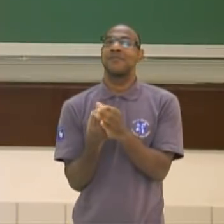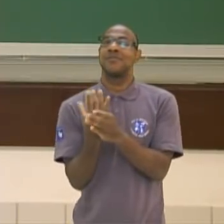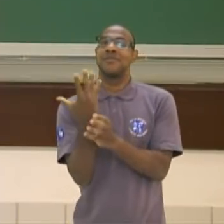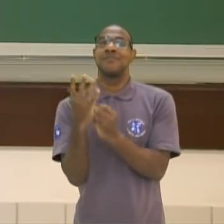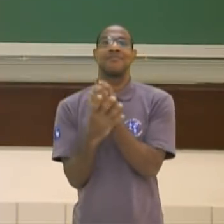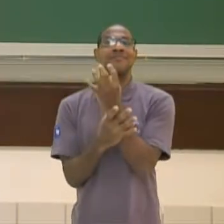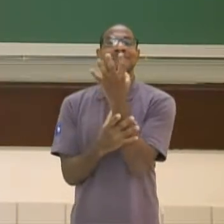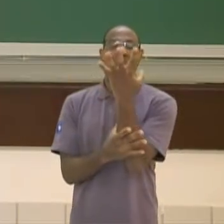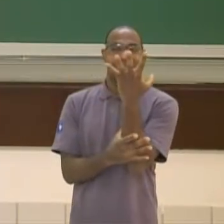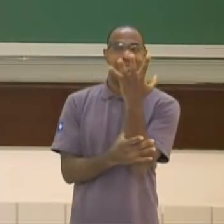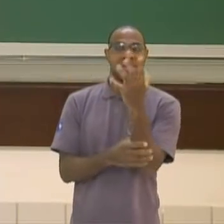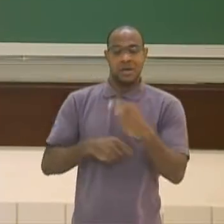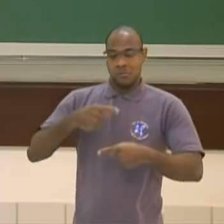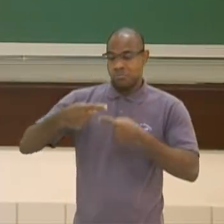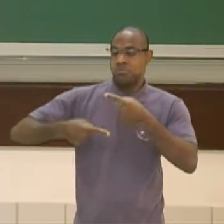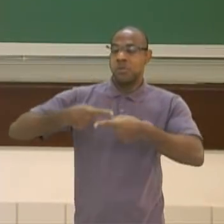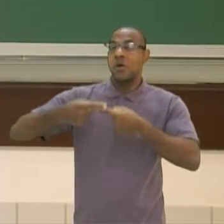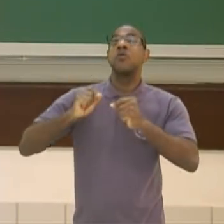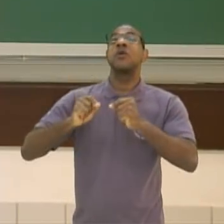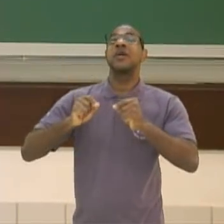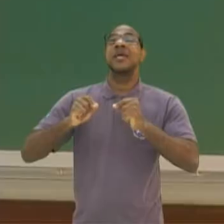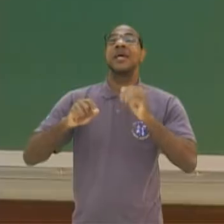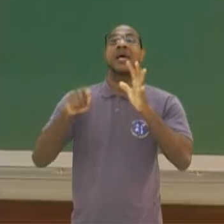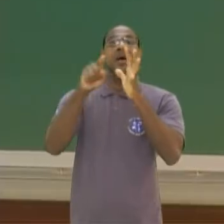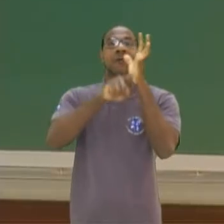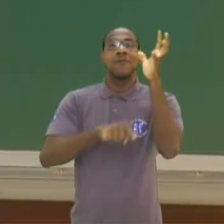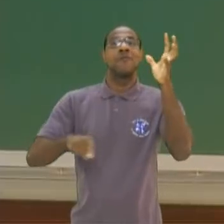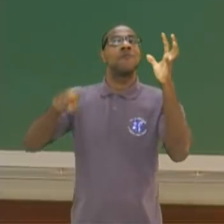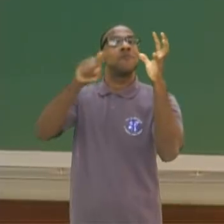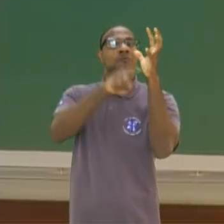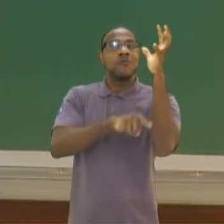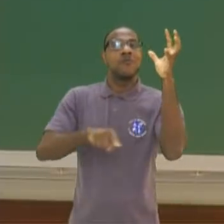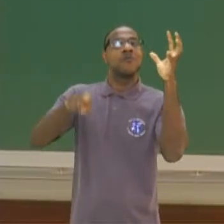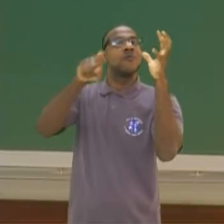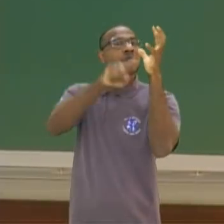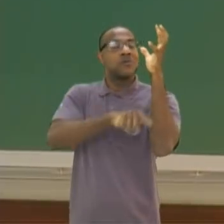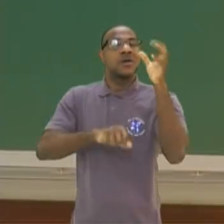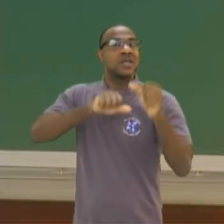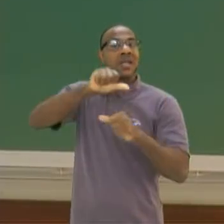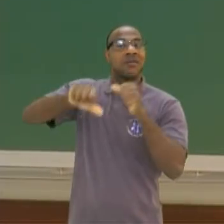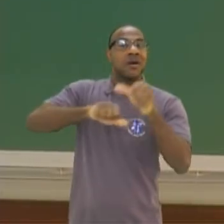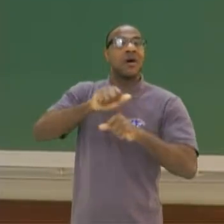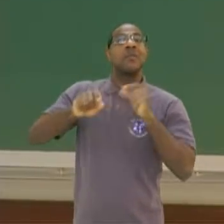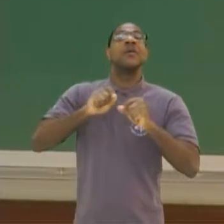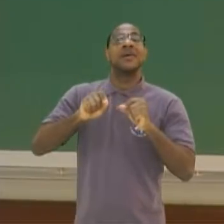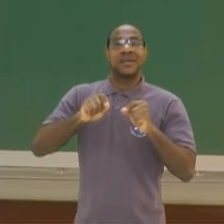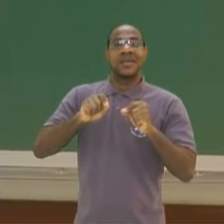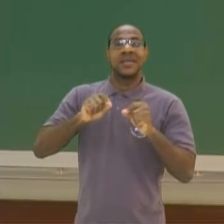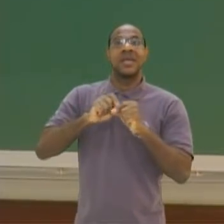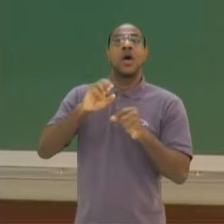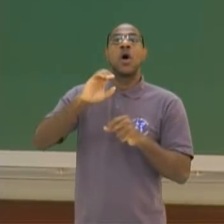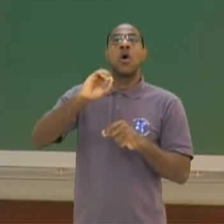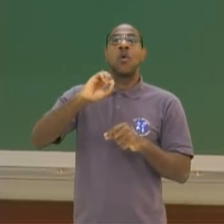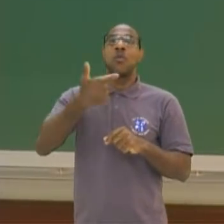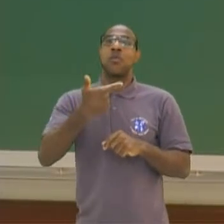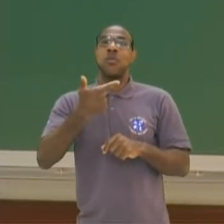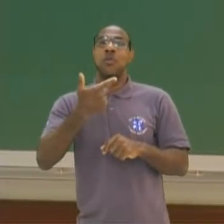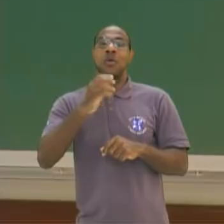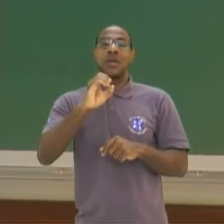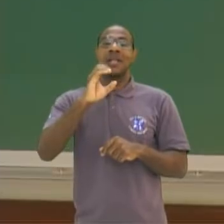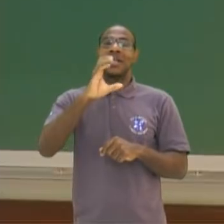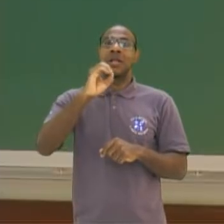um processo chamado fotossíntese. Elas convertem, transformam o gás carbônico em oxigênio.